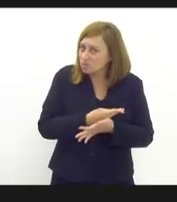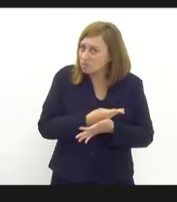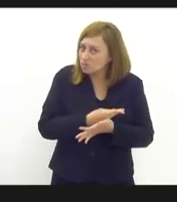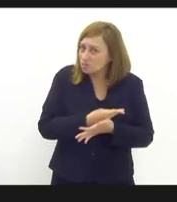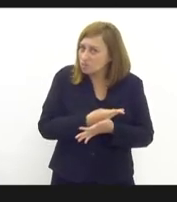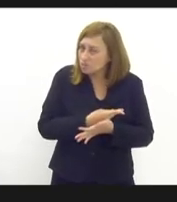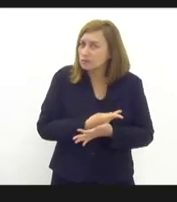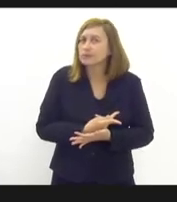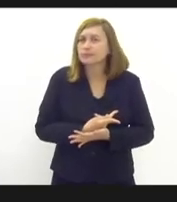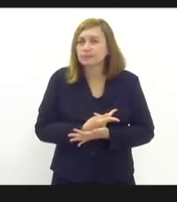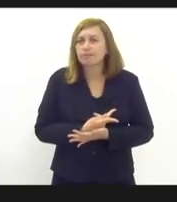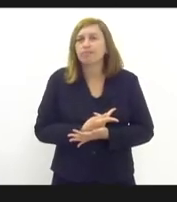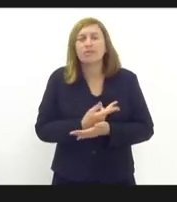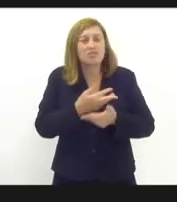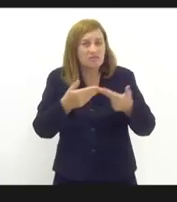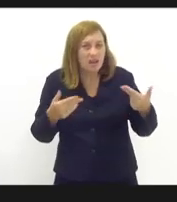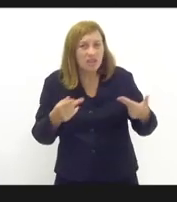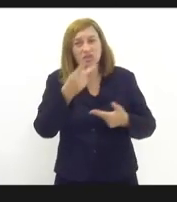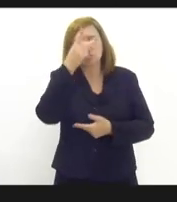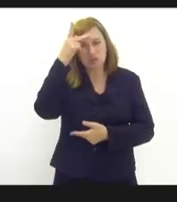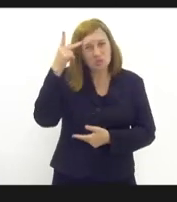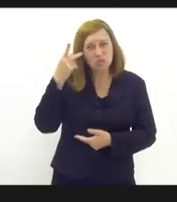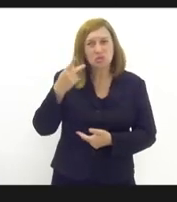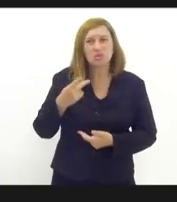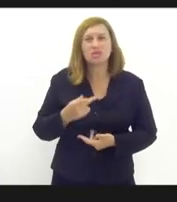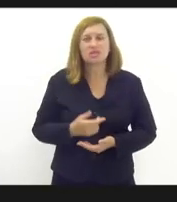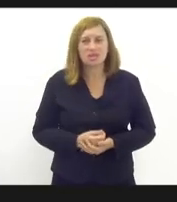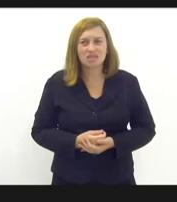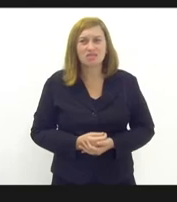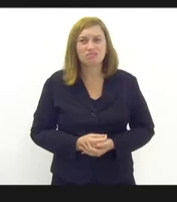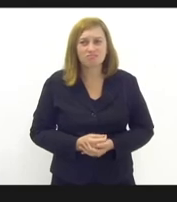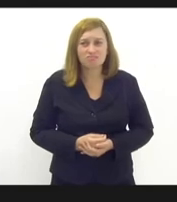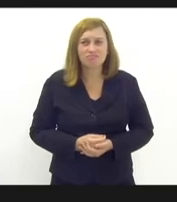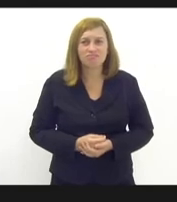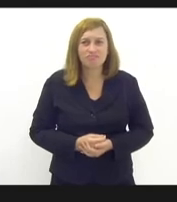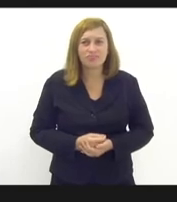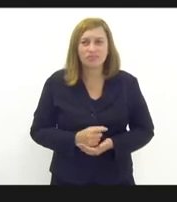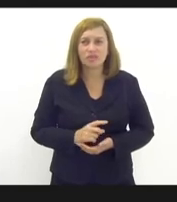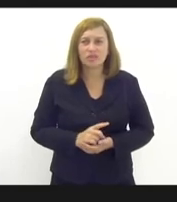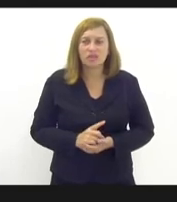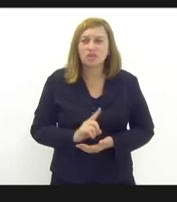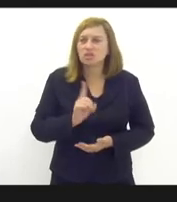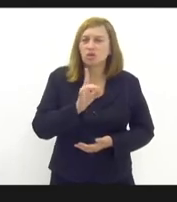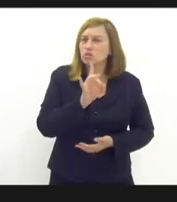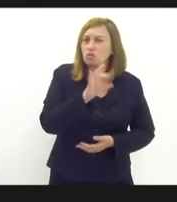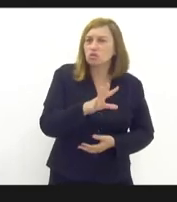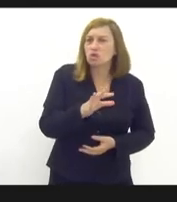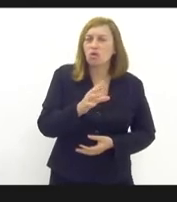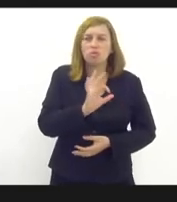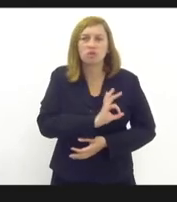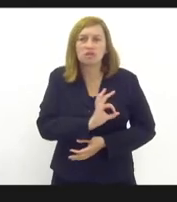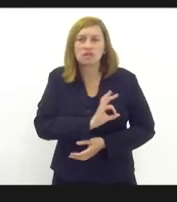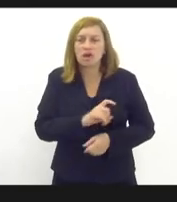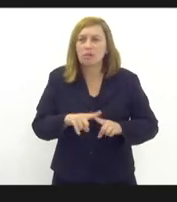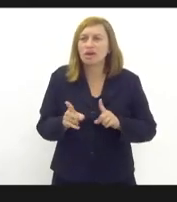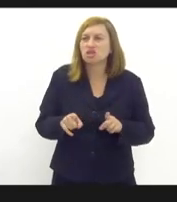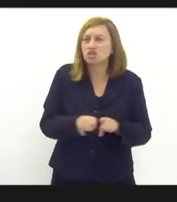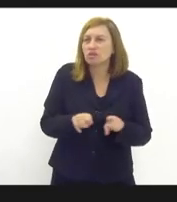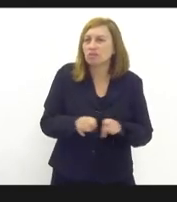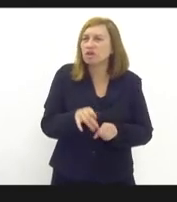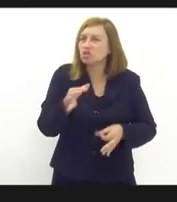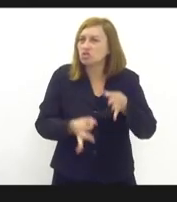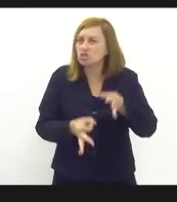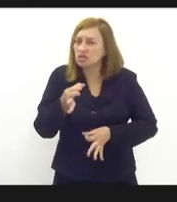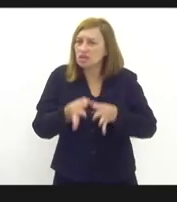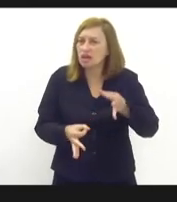foram muitas mãos. Não somente o erro dos policiais, mas o erro do judiciário, o erro do